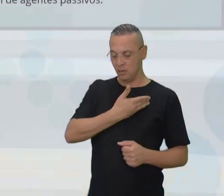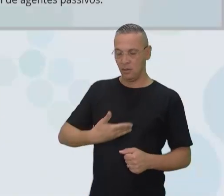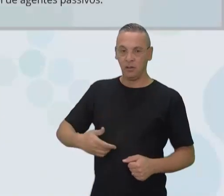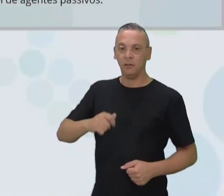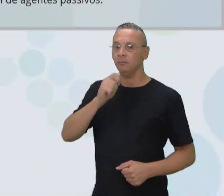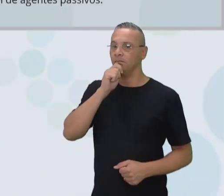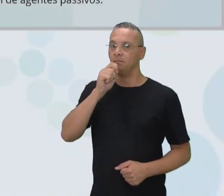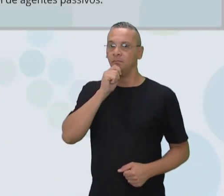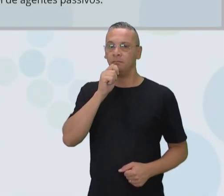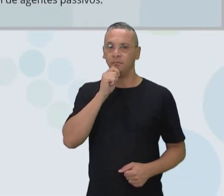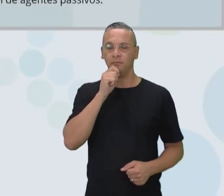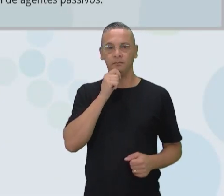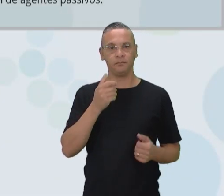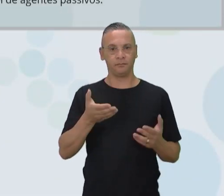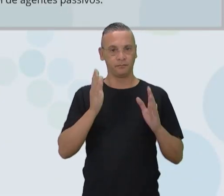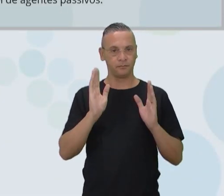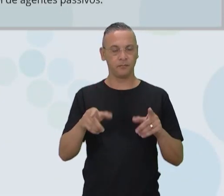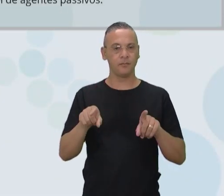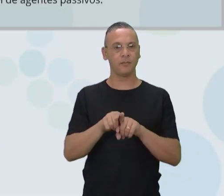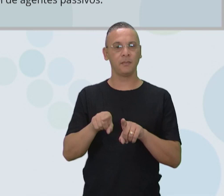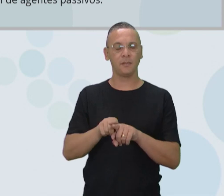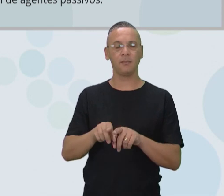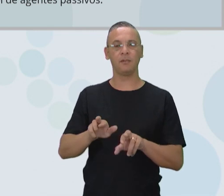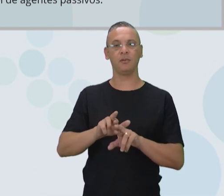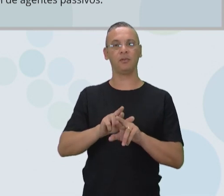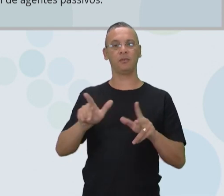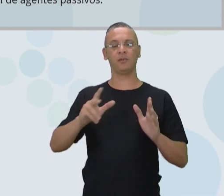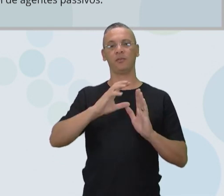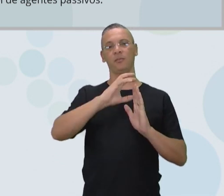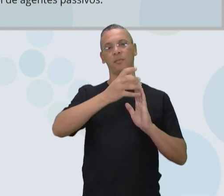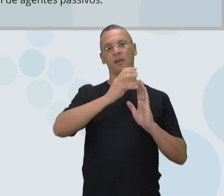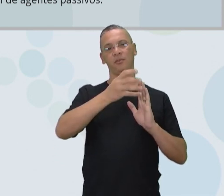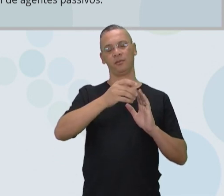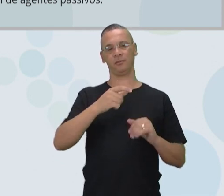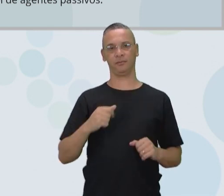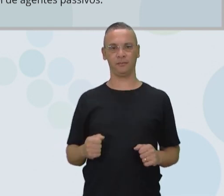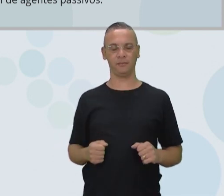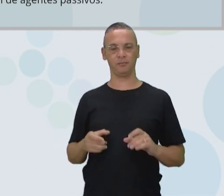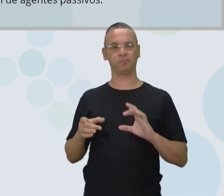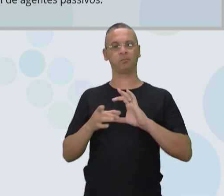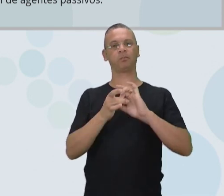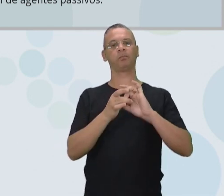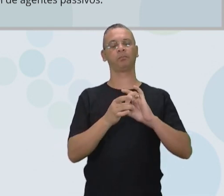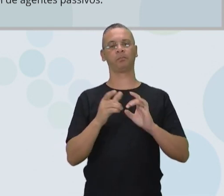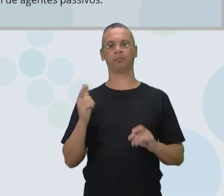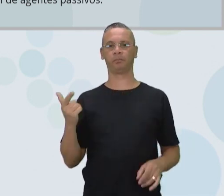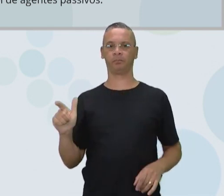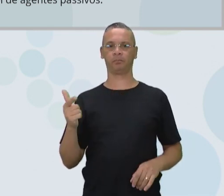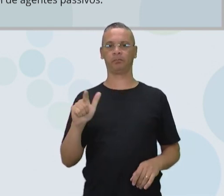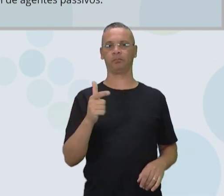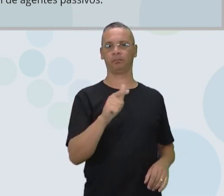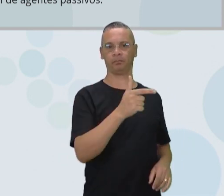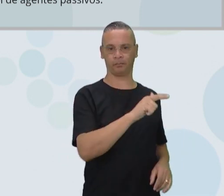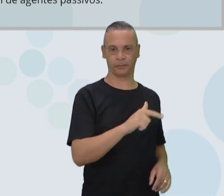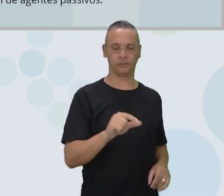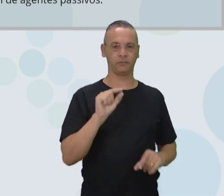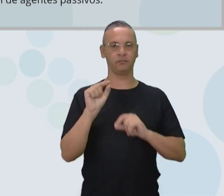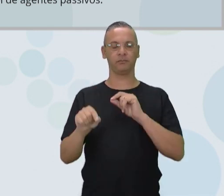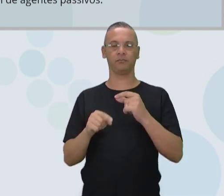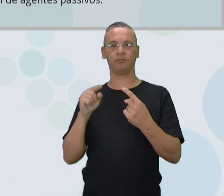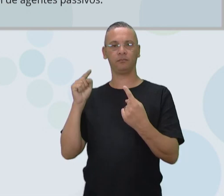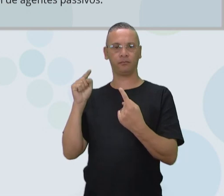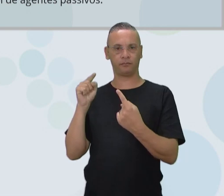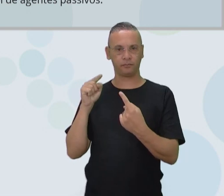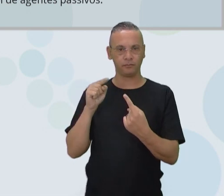está dizendo, óbvio. E não partidária, ou seja, sem vínculos que venham a comprometer a idoneidade